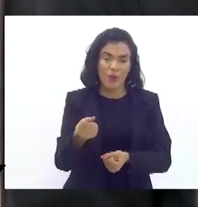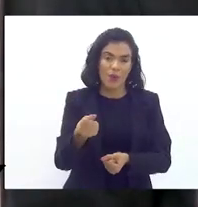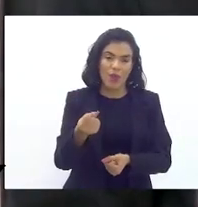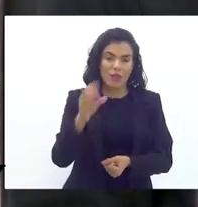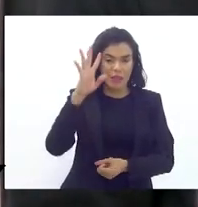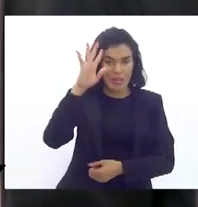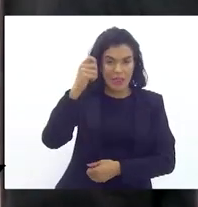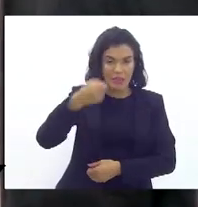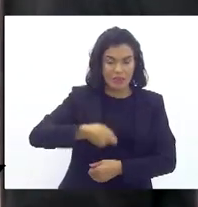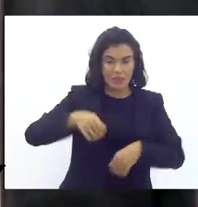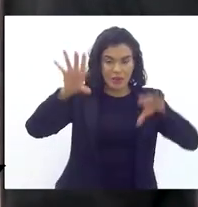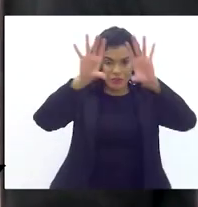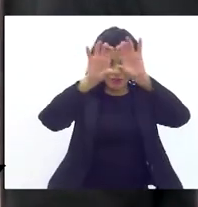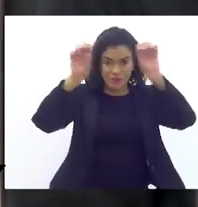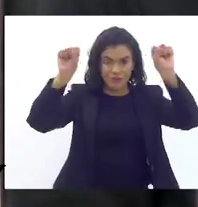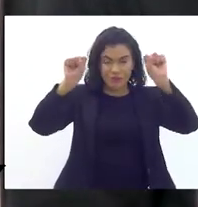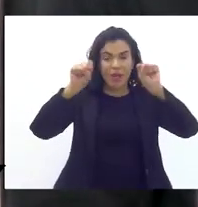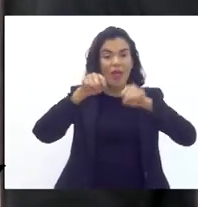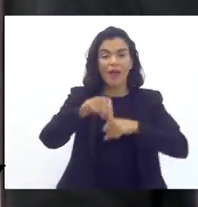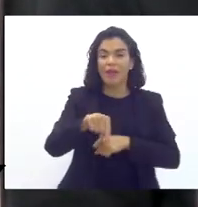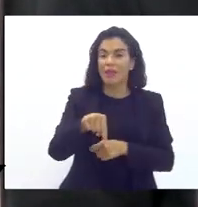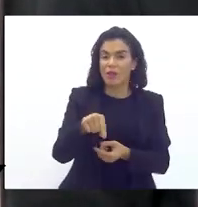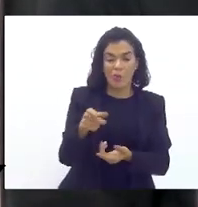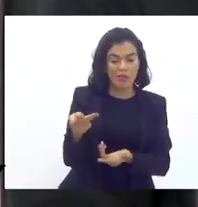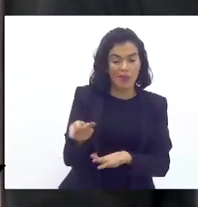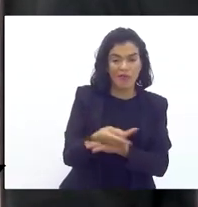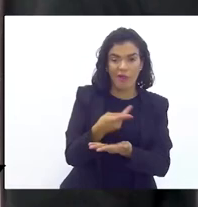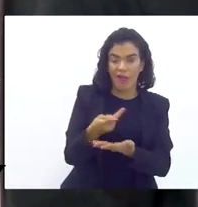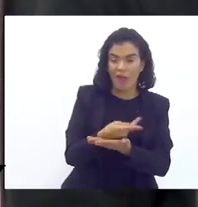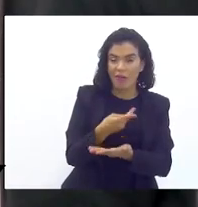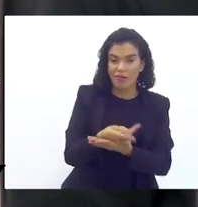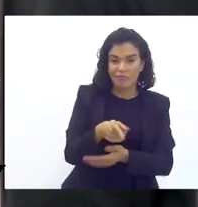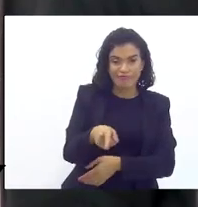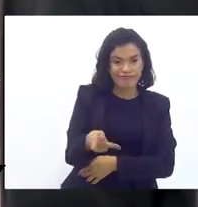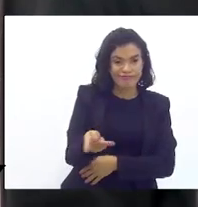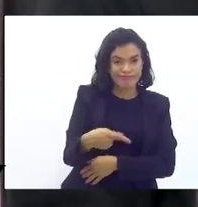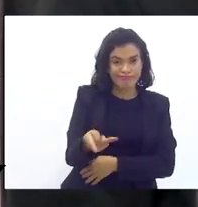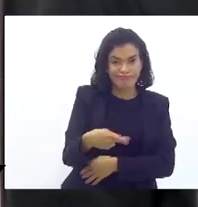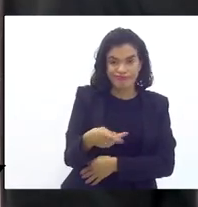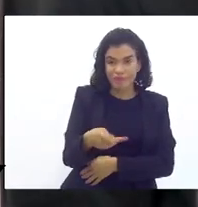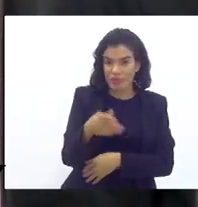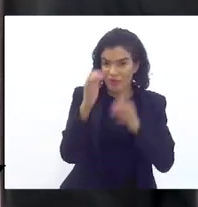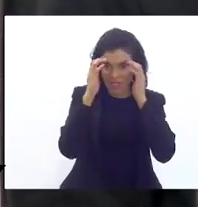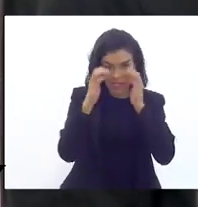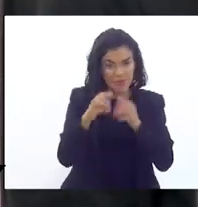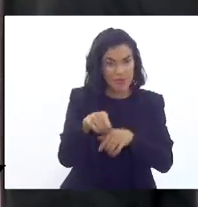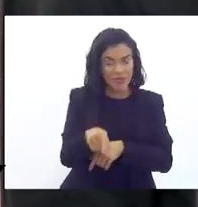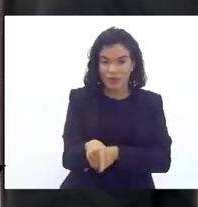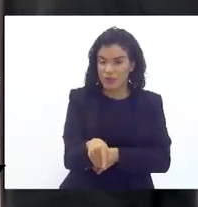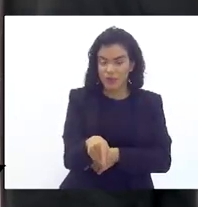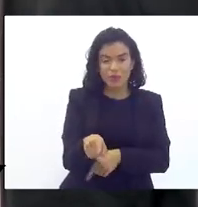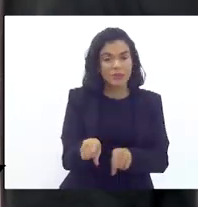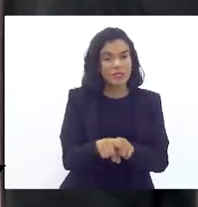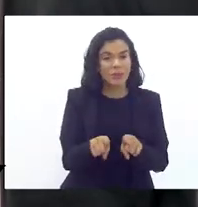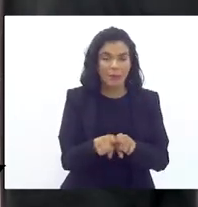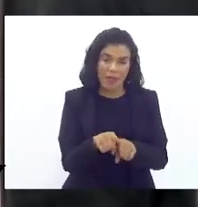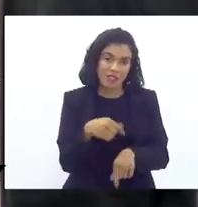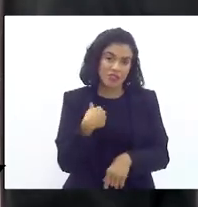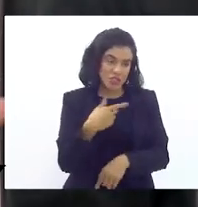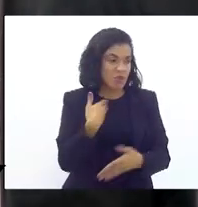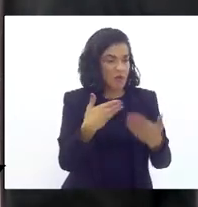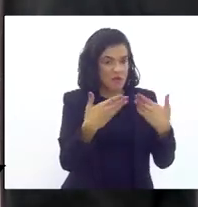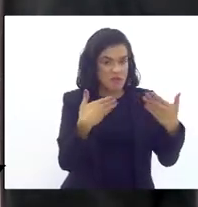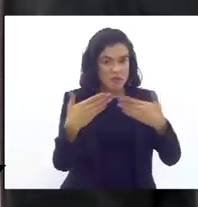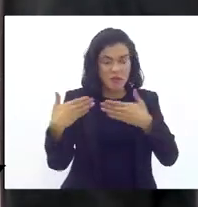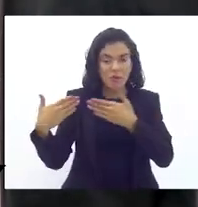Superior Tribunal de Justiça é que esse proceder não estava sendo cumprido e eles não estava sendo cumprido que a gente também concluiu aqui na